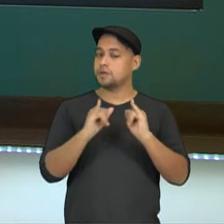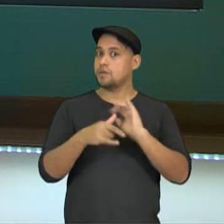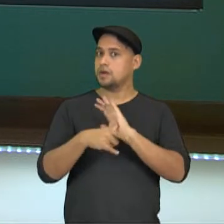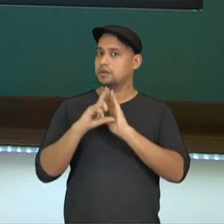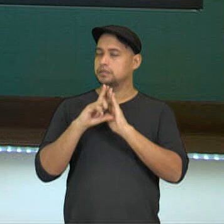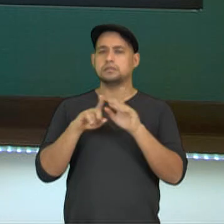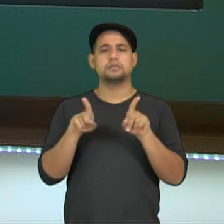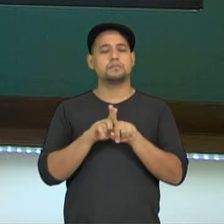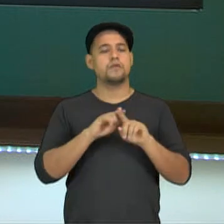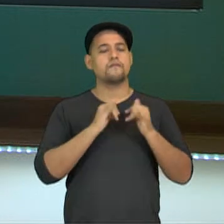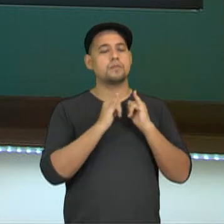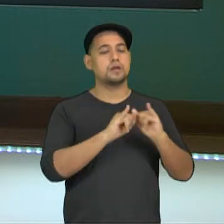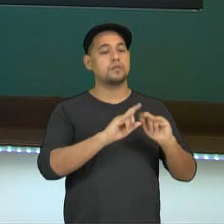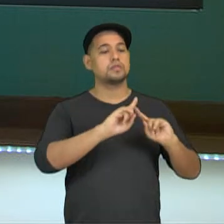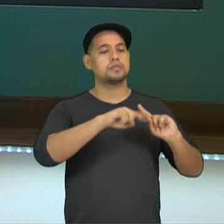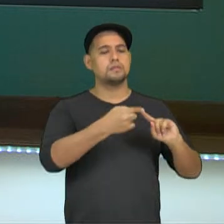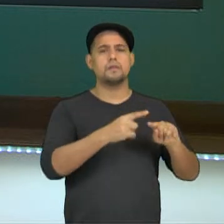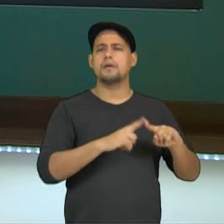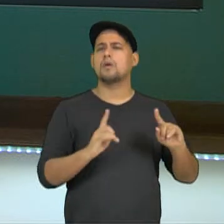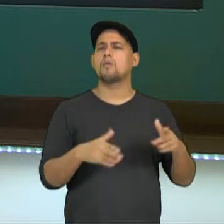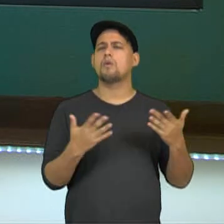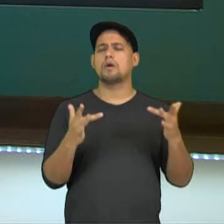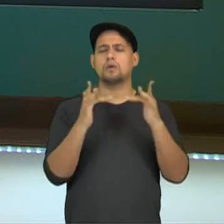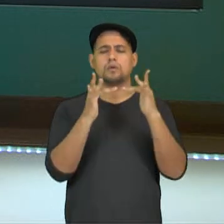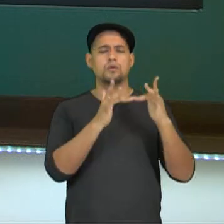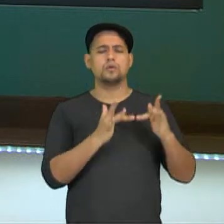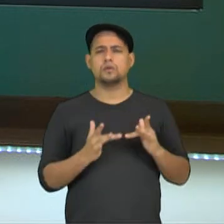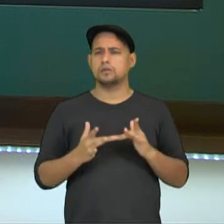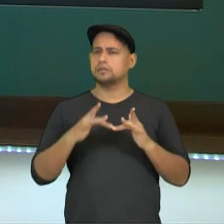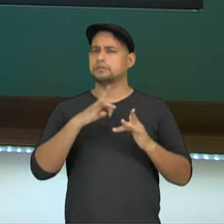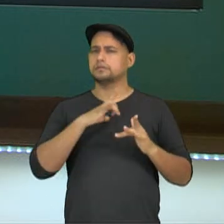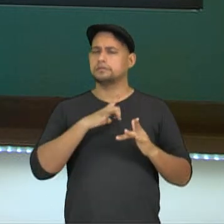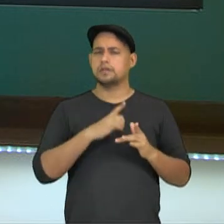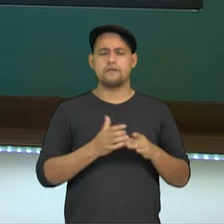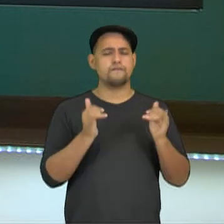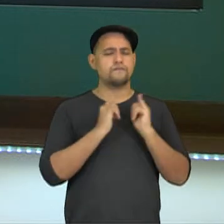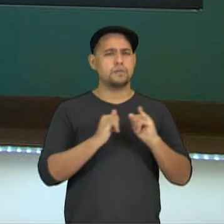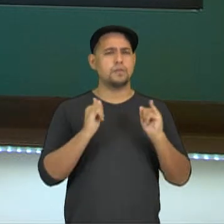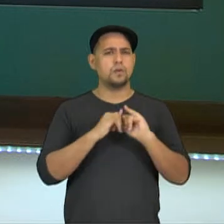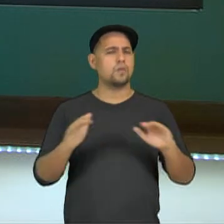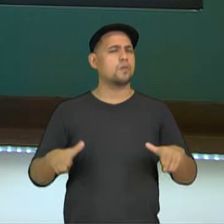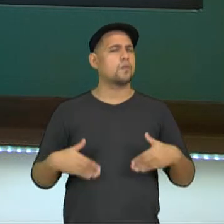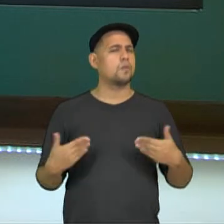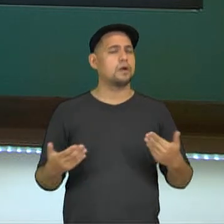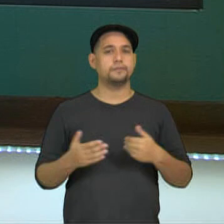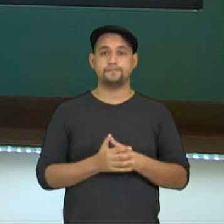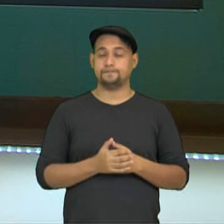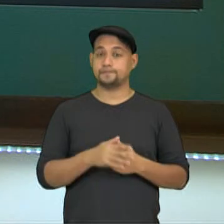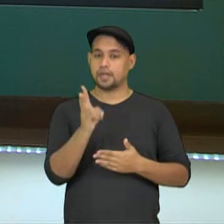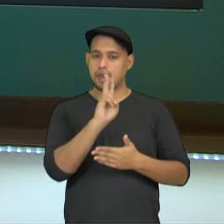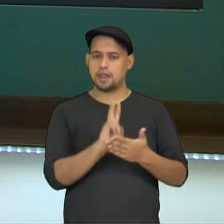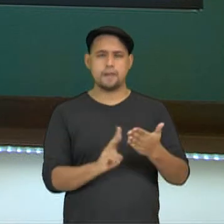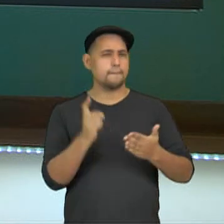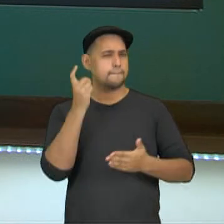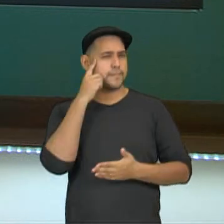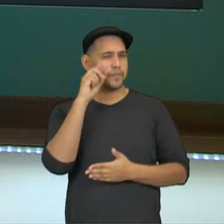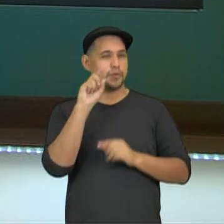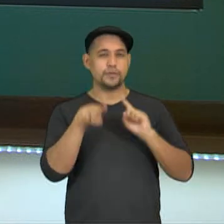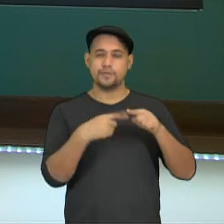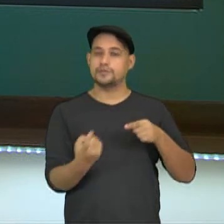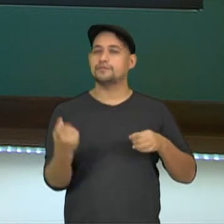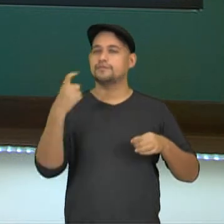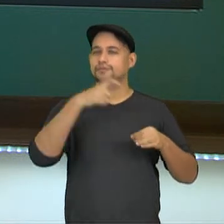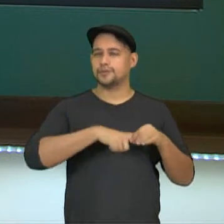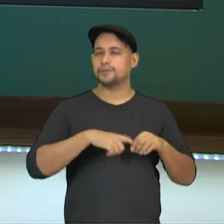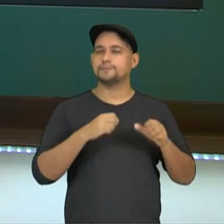antes e uma depois. Mas qual que é a relação que tem entre essas informações? Lê ali, pensa um pouquinho que eu volto